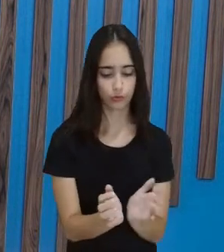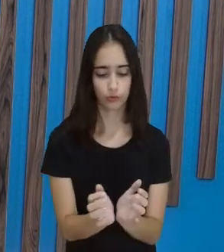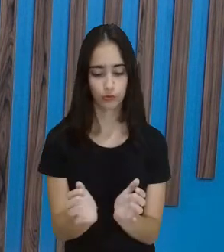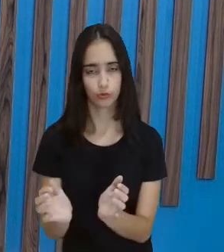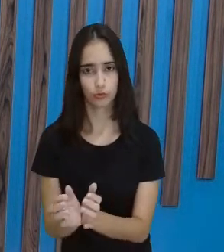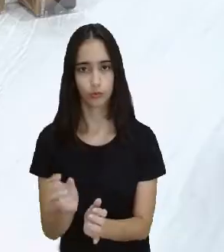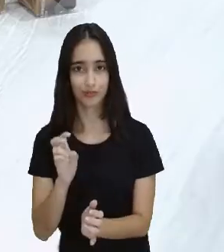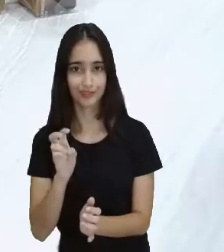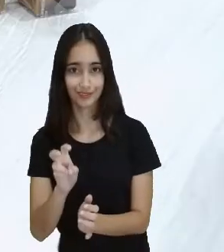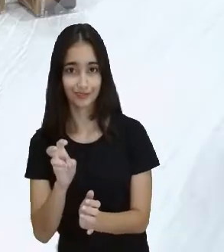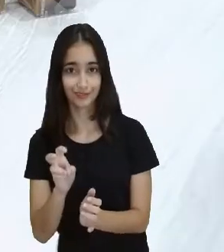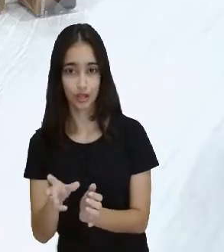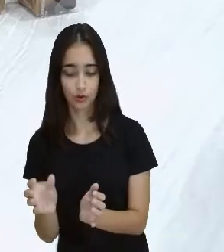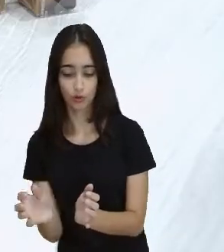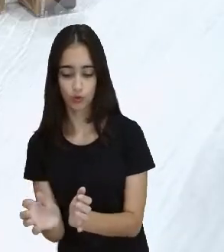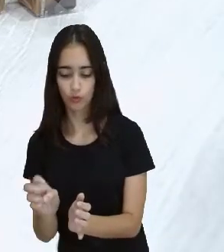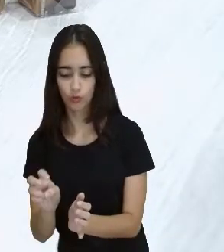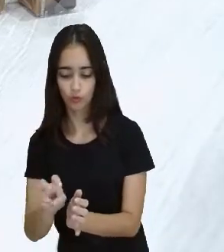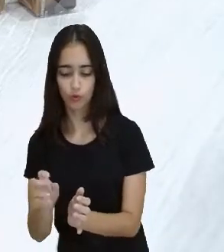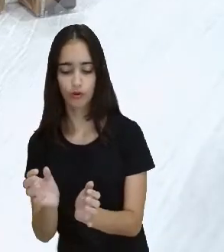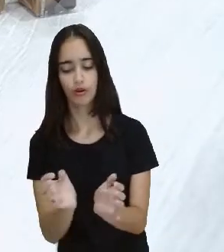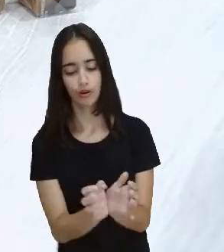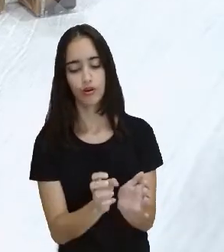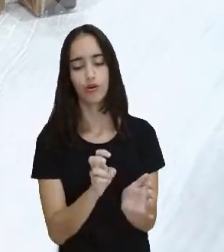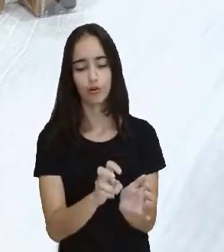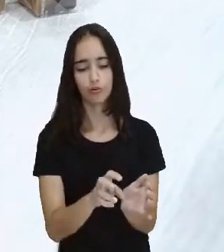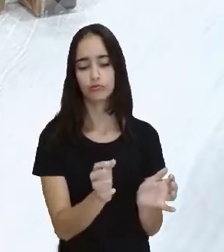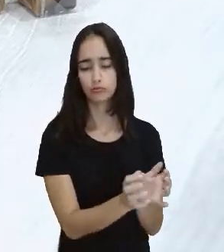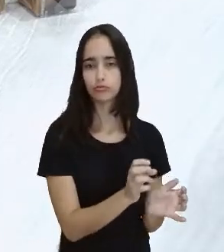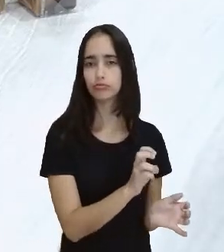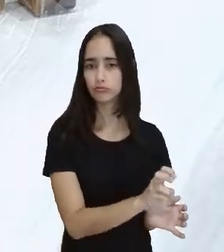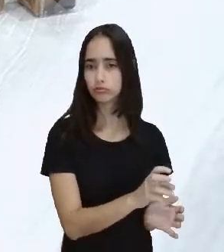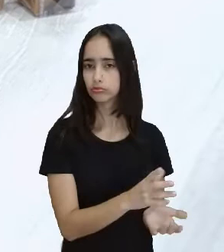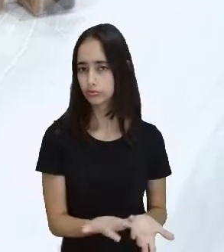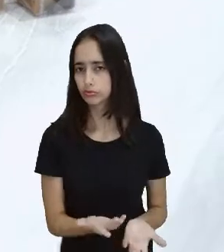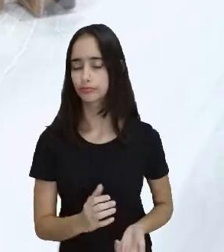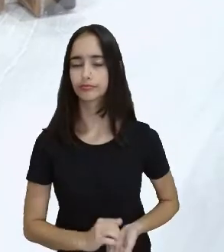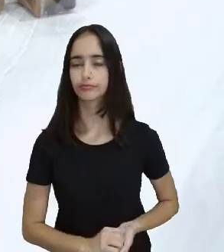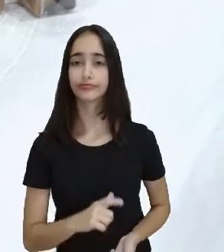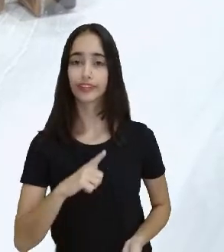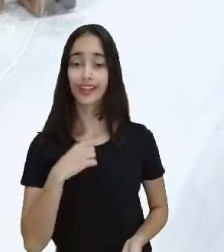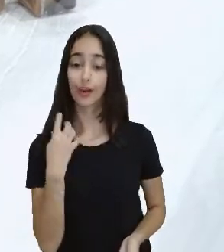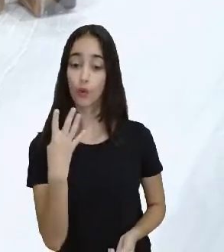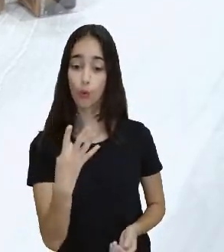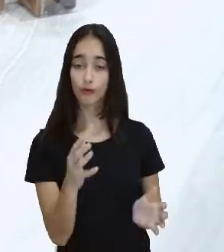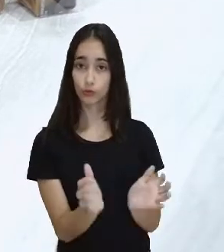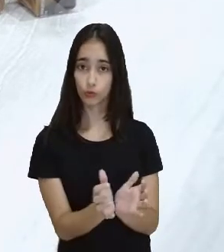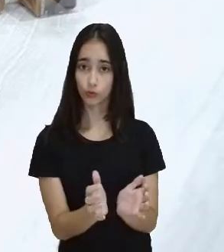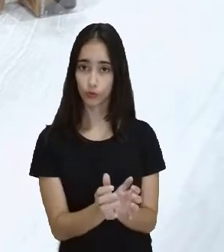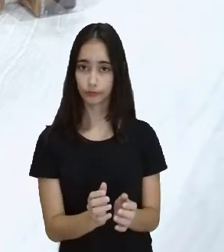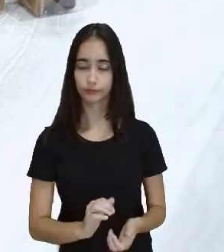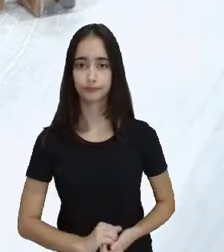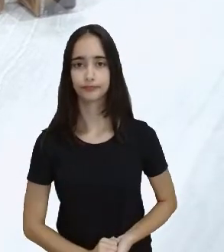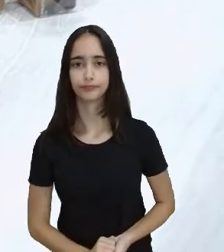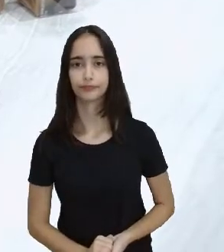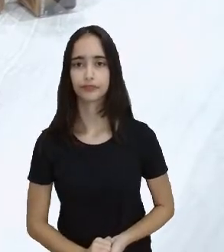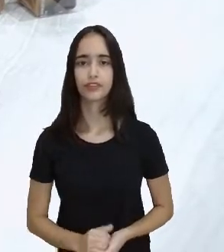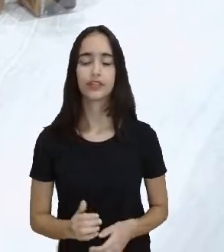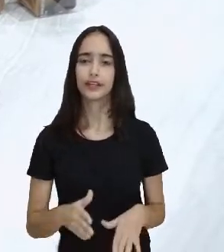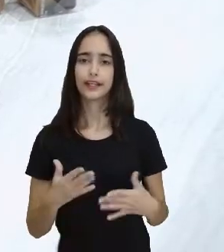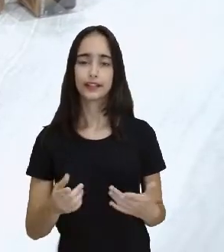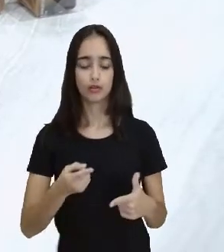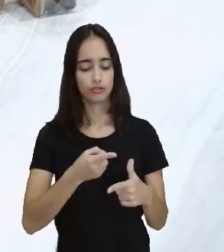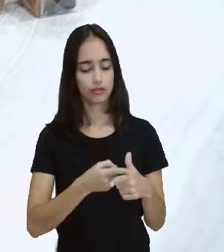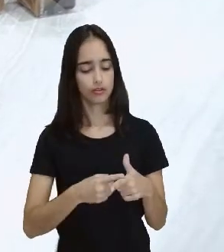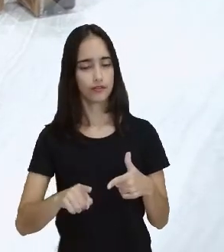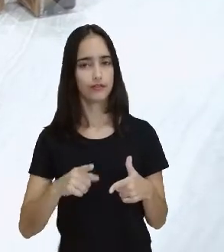resultado dos 20, a gente tem aqui 4 grupos de 5. Então, na divisão, eu peguei 20 e dividi